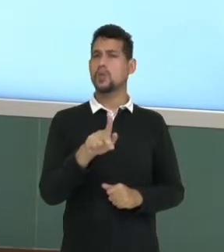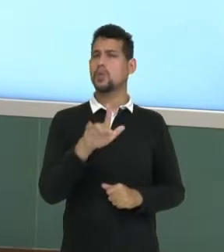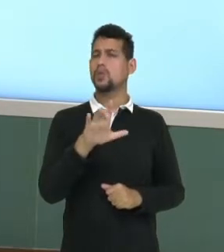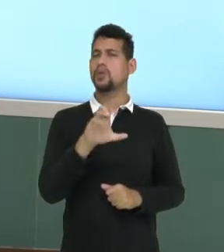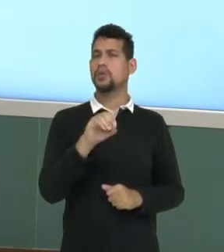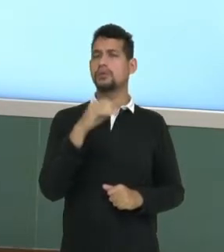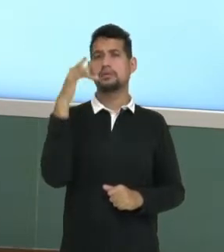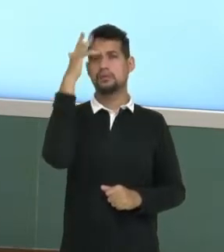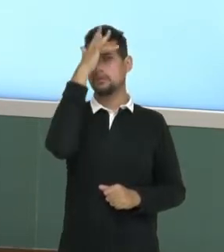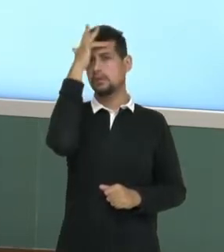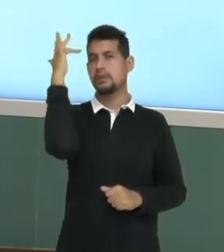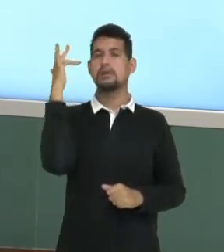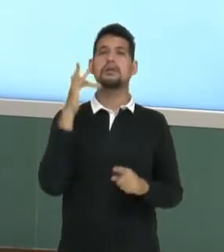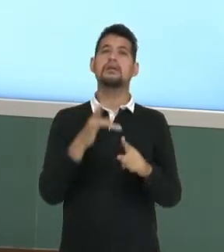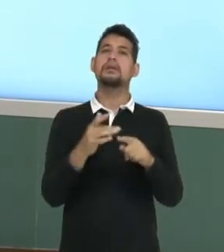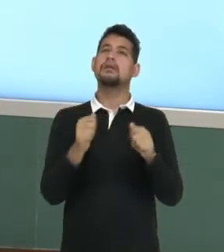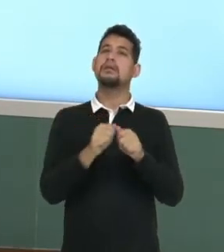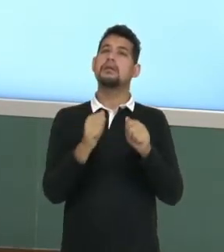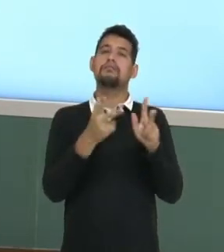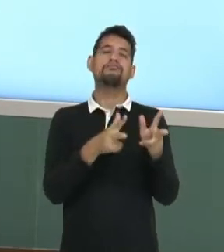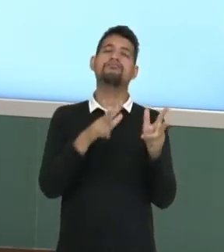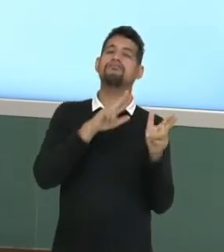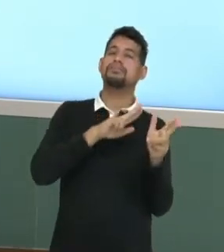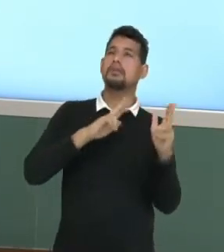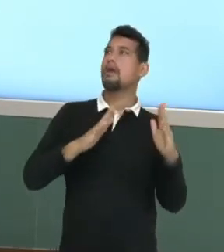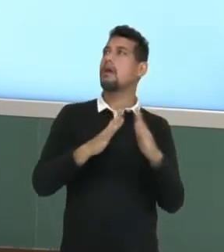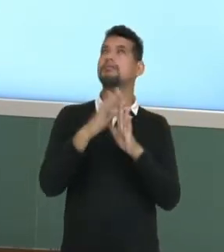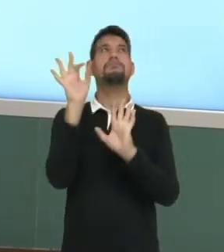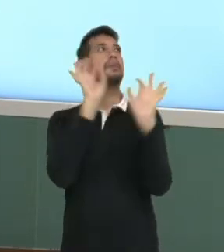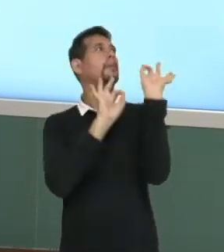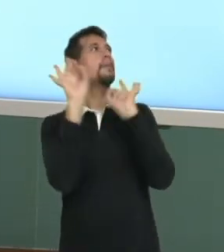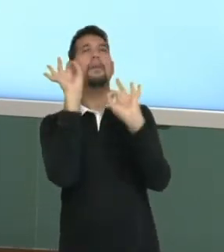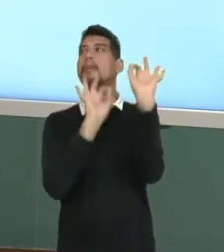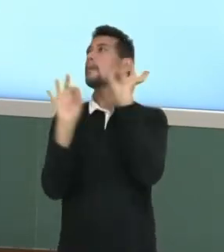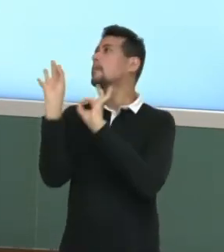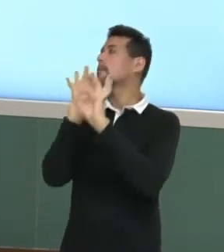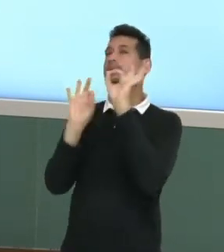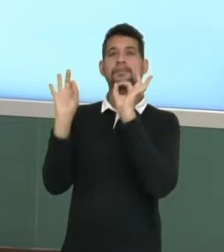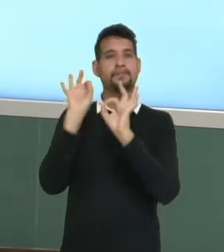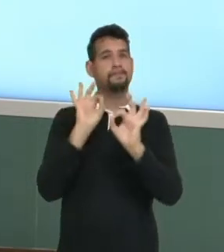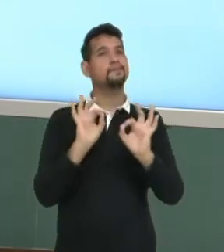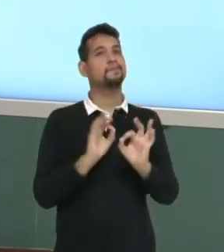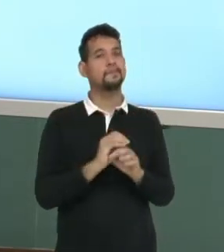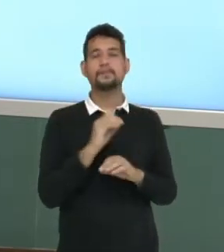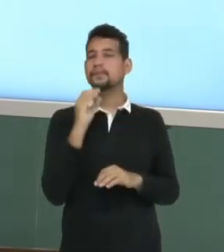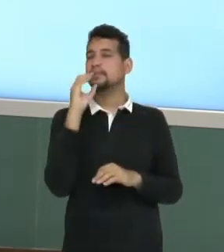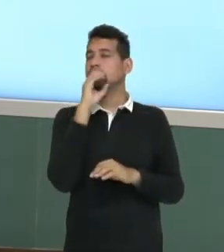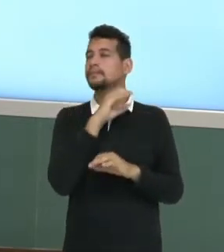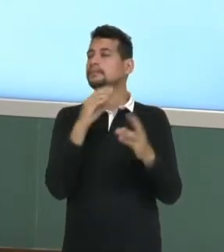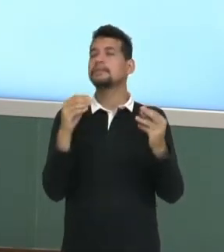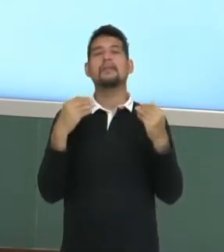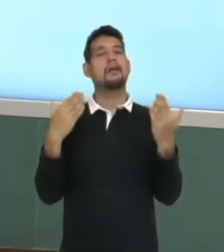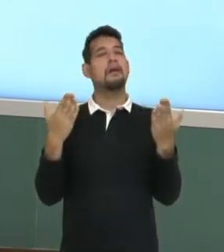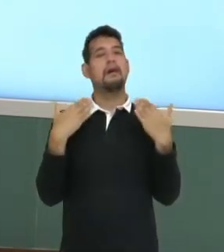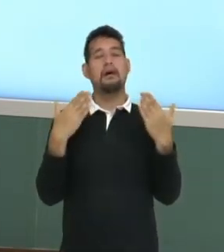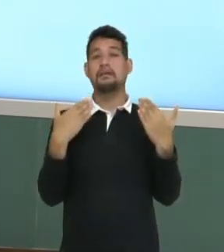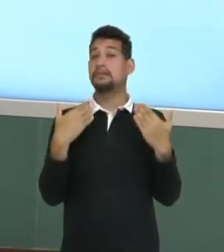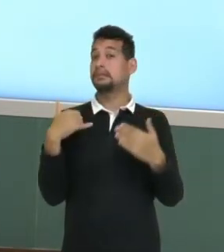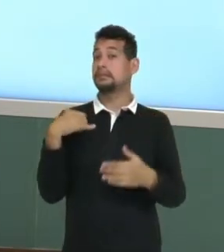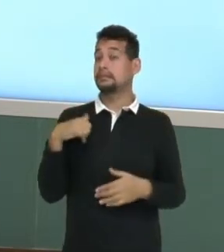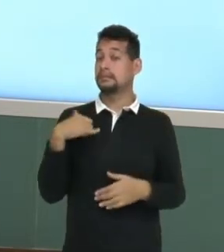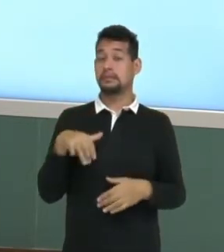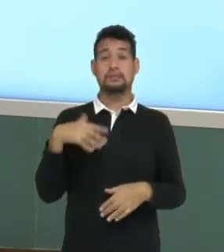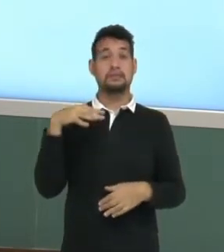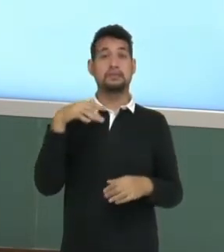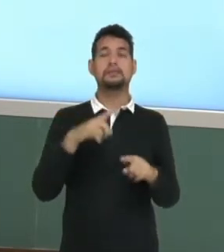pessoas, né, adornassem as suas casas com cortina, imagina, né, esses tecidos quentes, pesados, no calor do Rio de Janeiro.